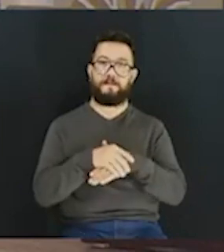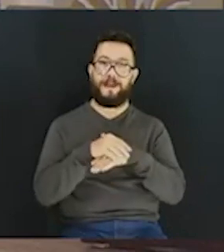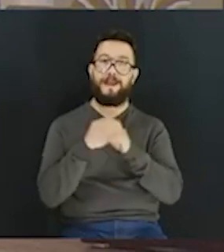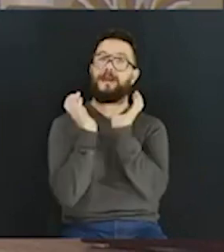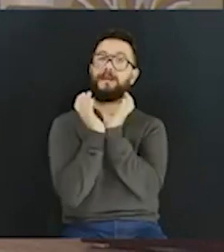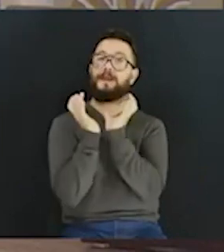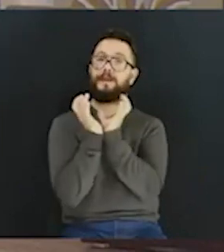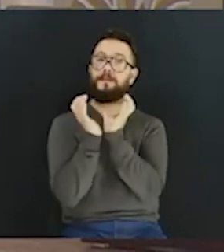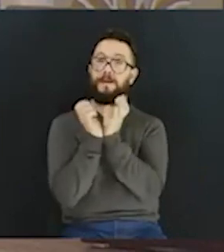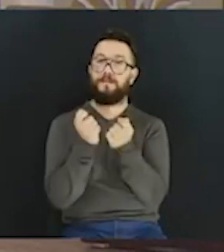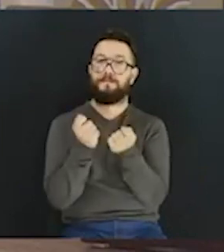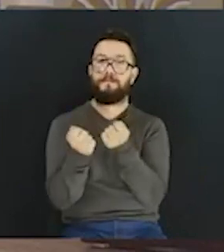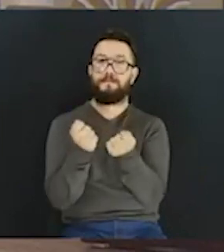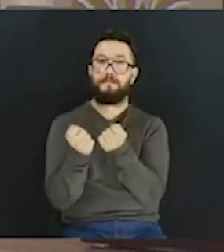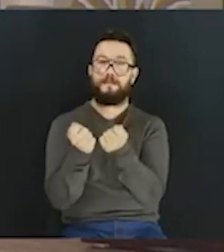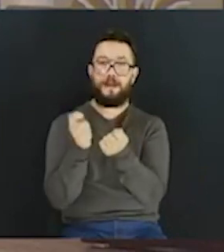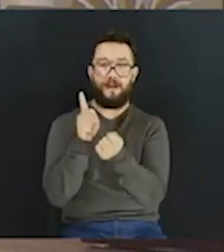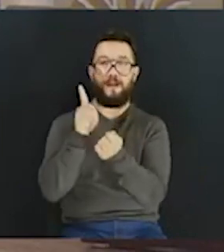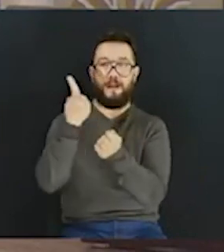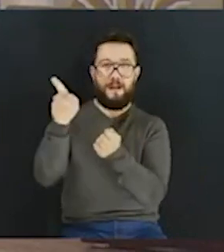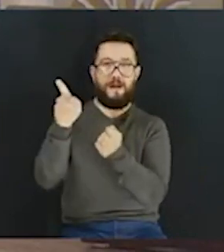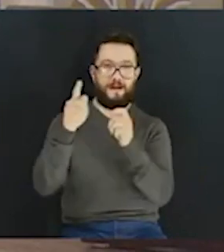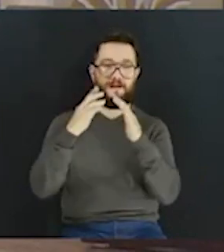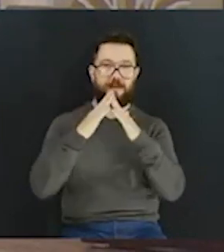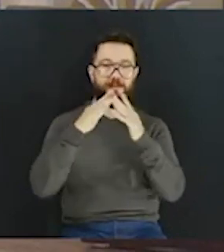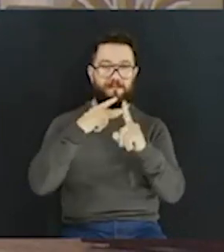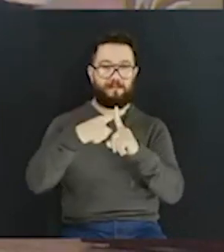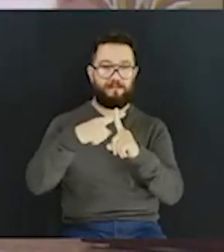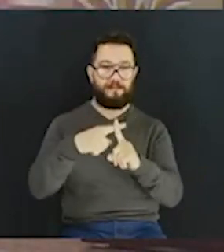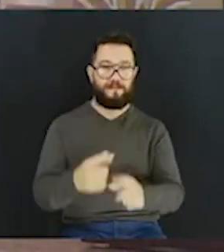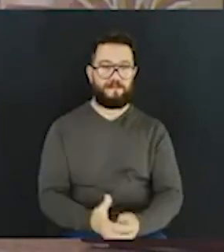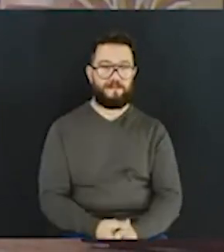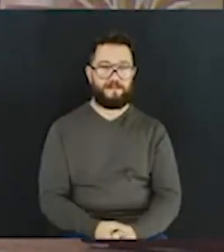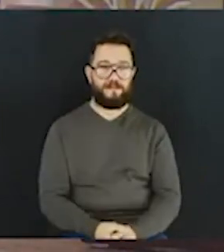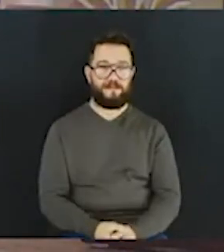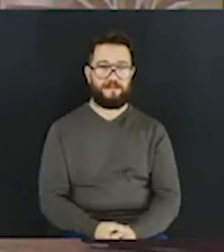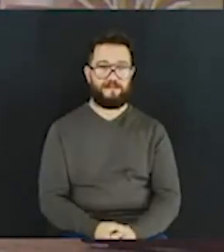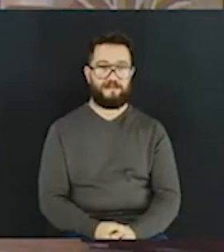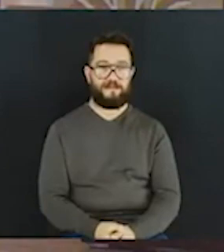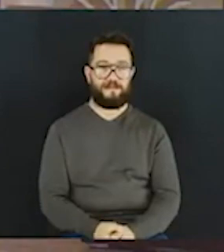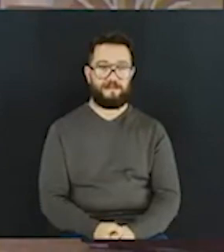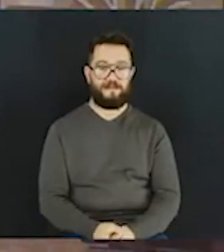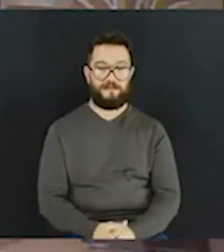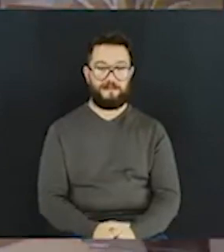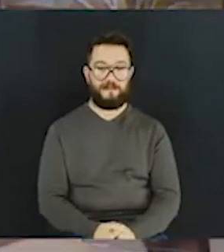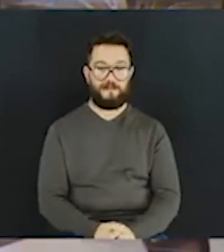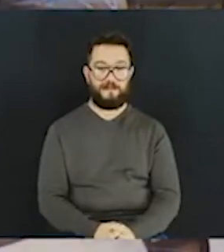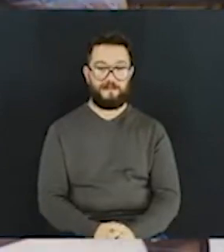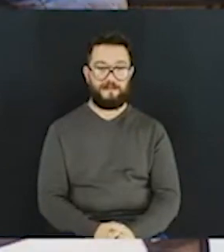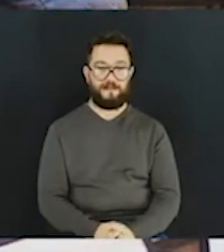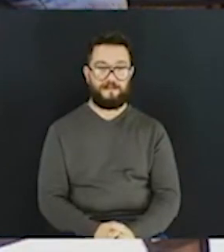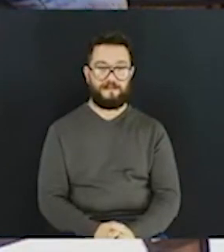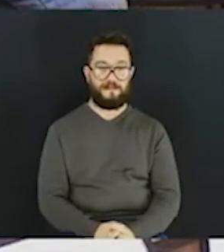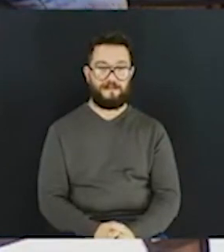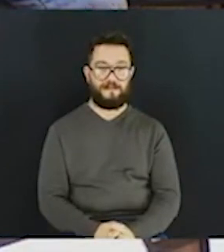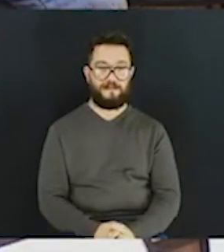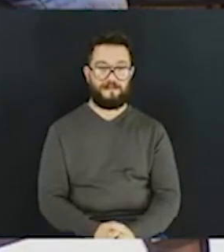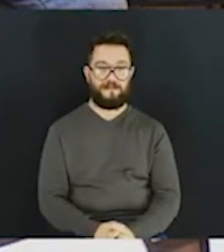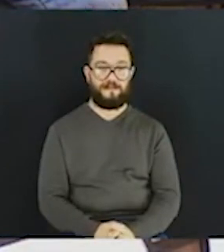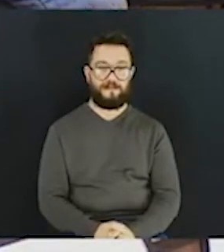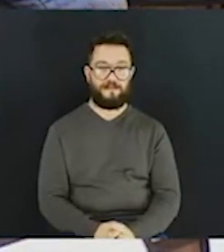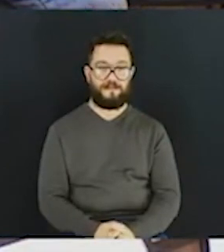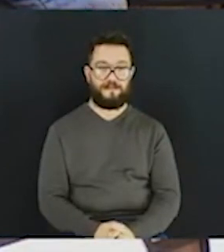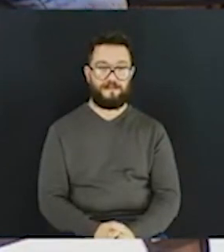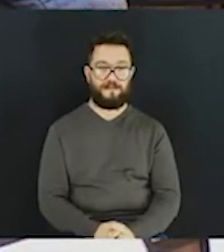também pertence à paróquia Senhor Bom Jesus do Portão. Então, vereadores e vereadoras, nós já votamos em segundo turno